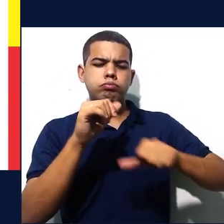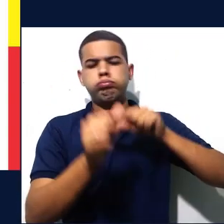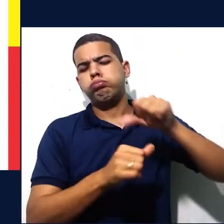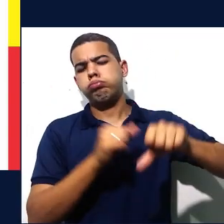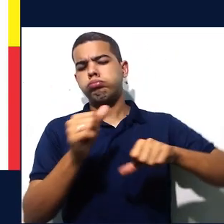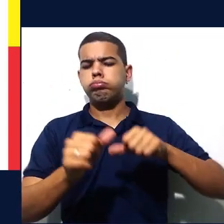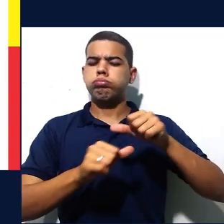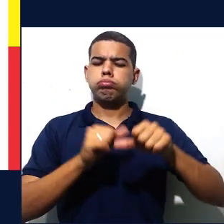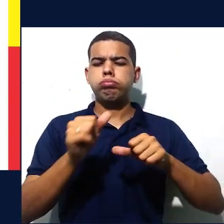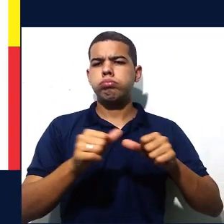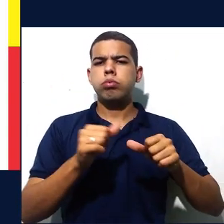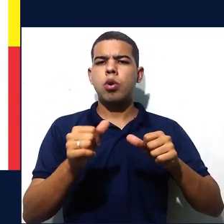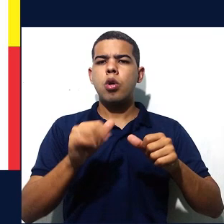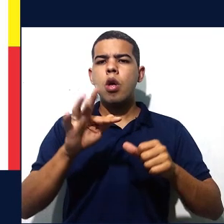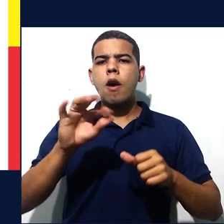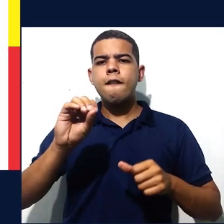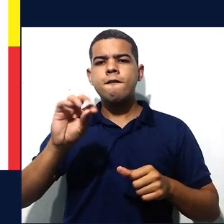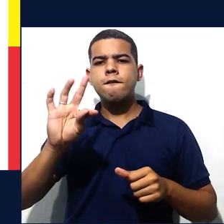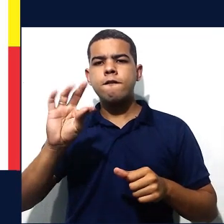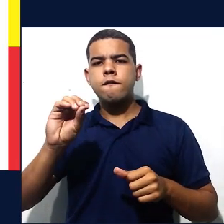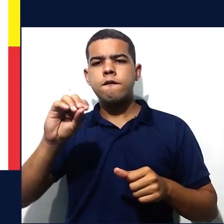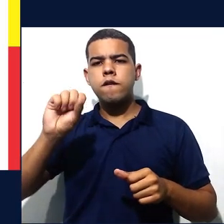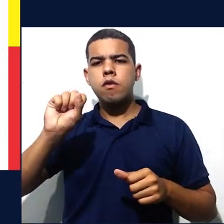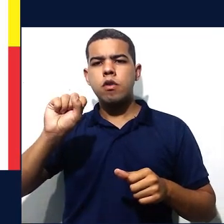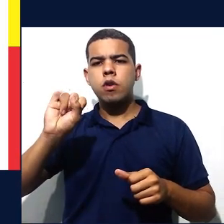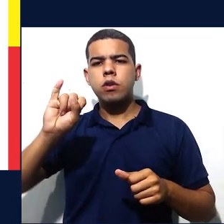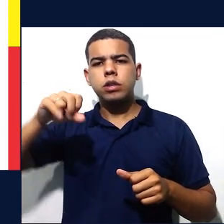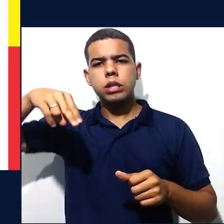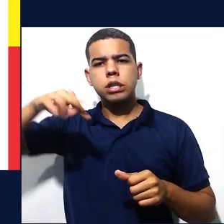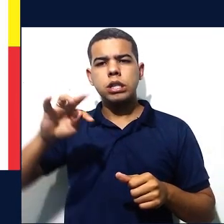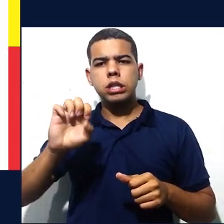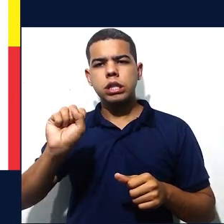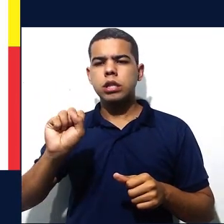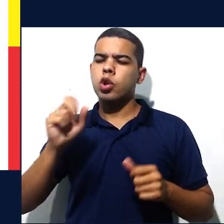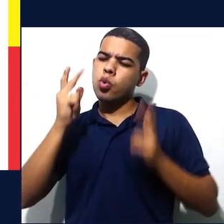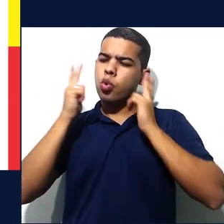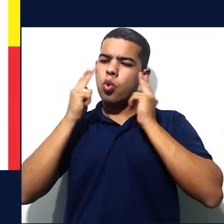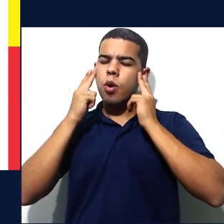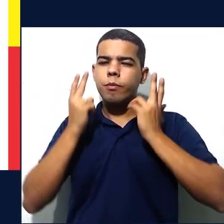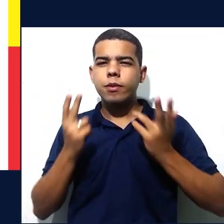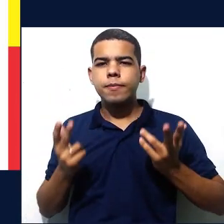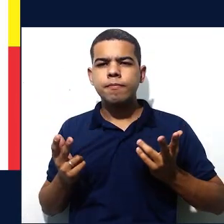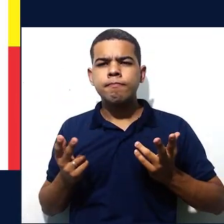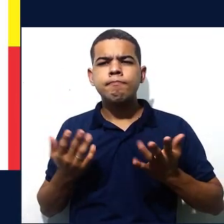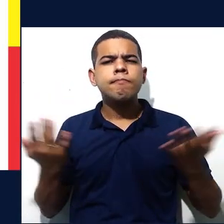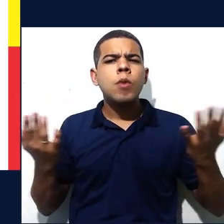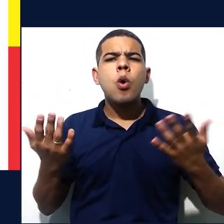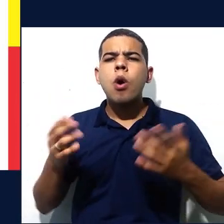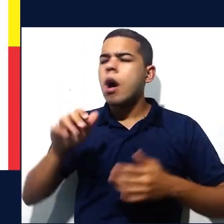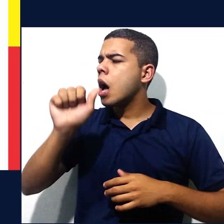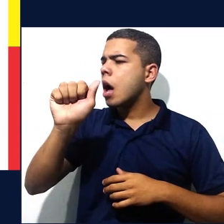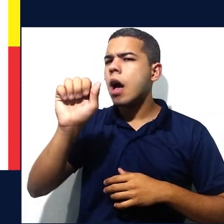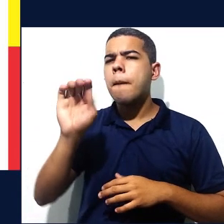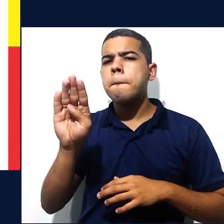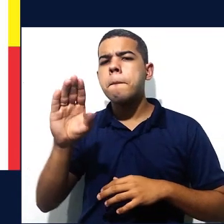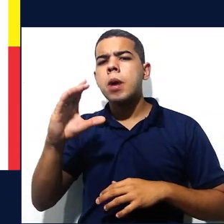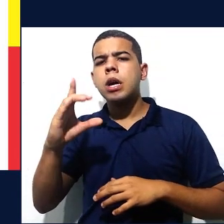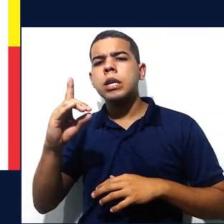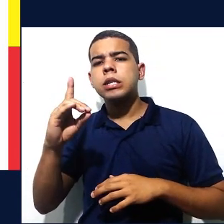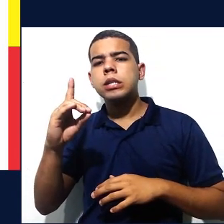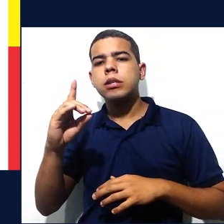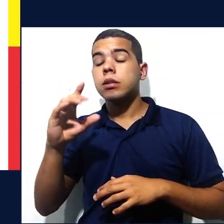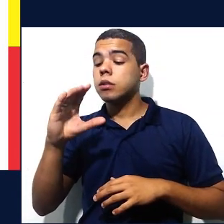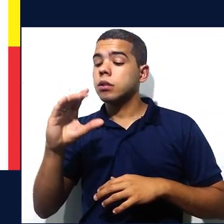fotossíntese. E aí, pessoal? Qual será a alternativa que está incorreta em